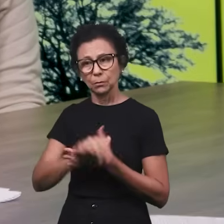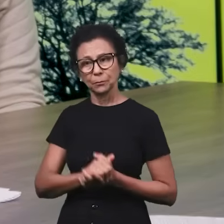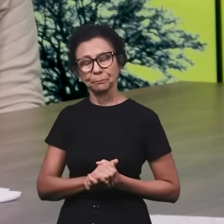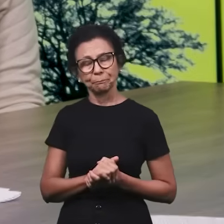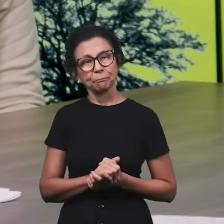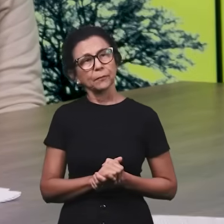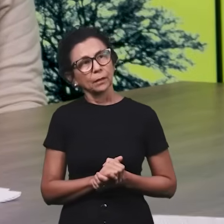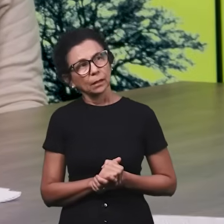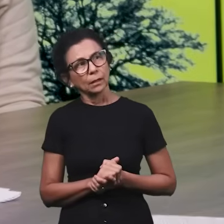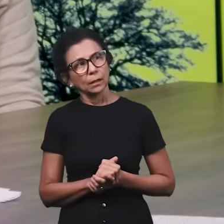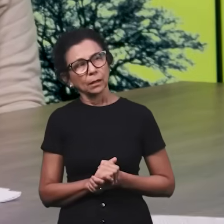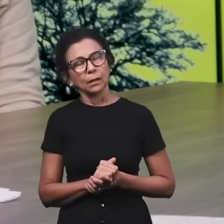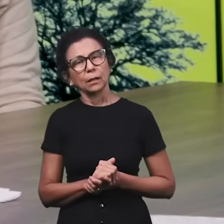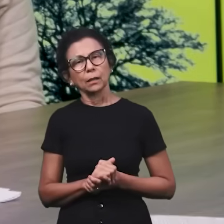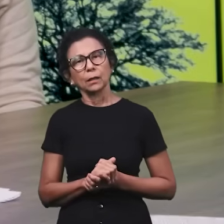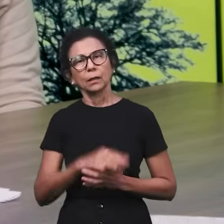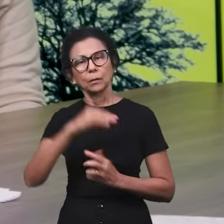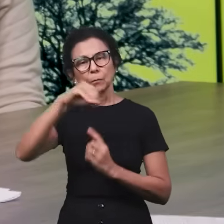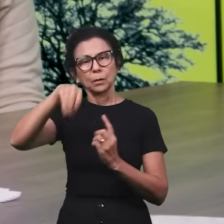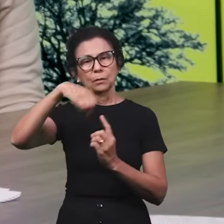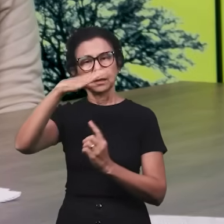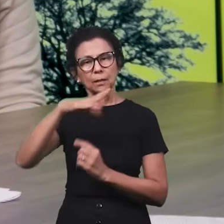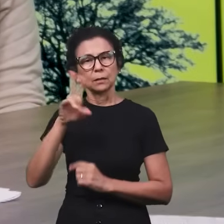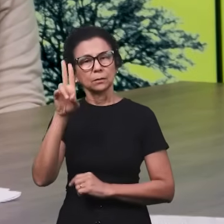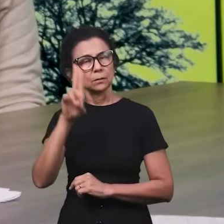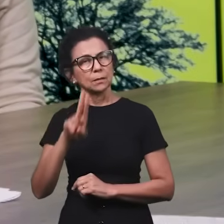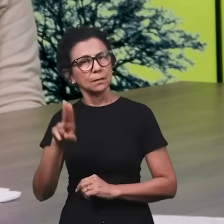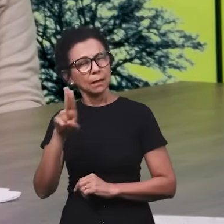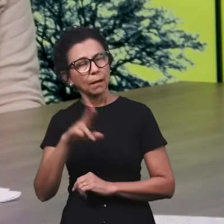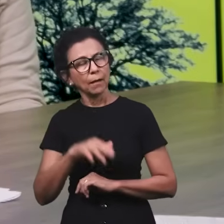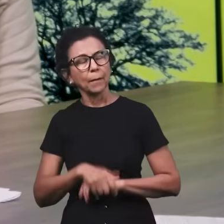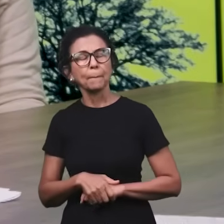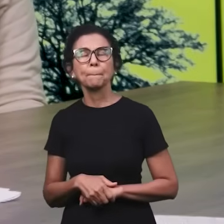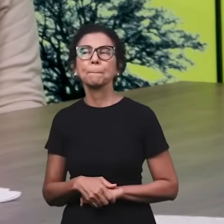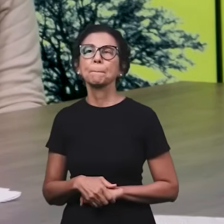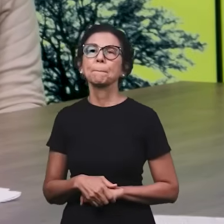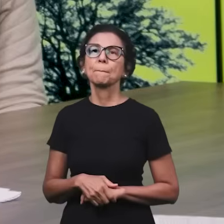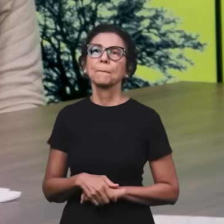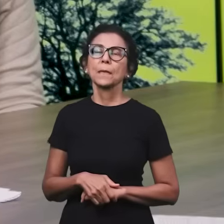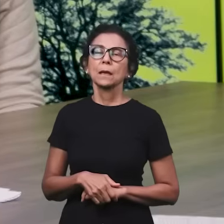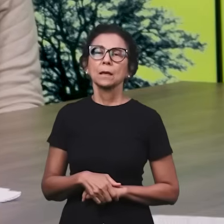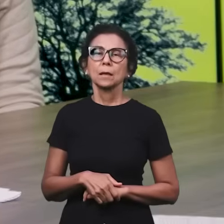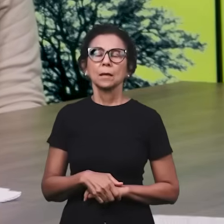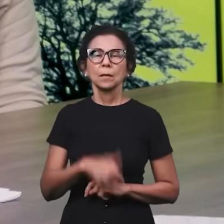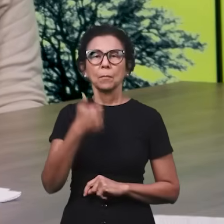caminhos do Senhor, de ensinar